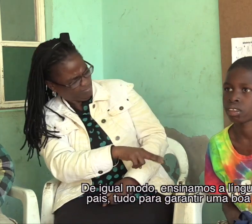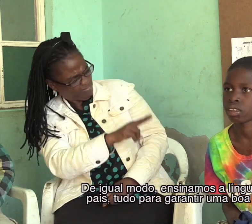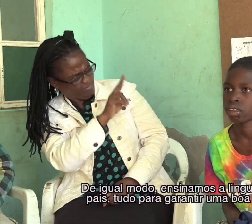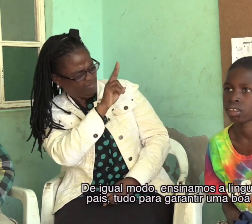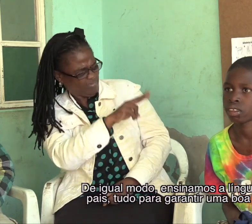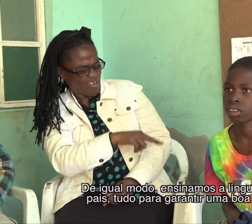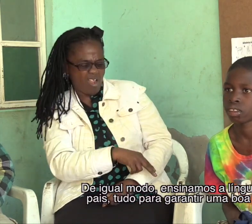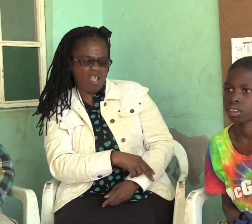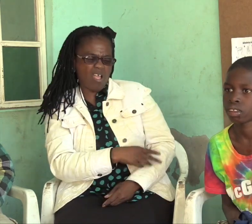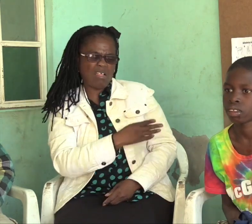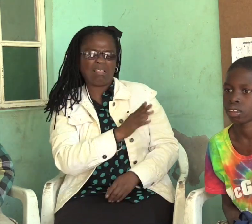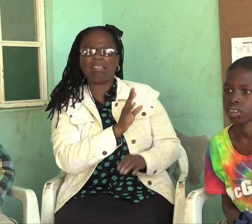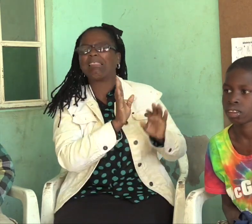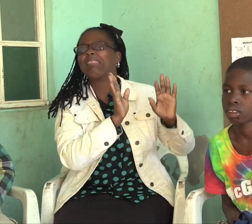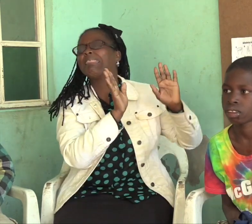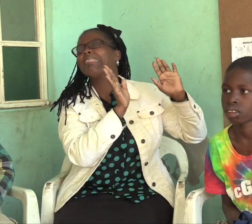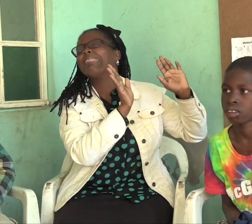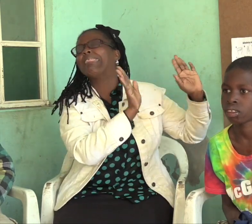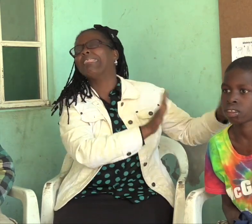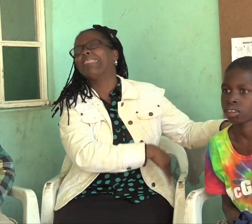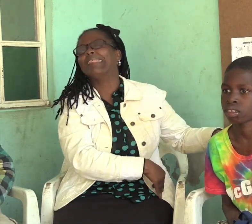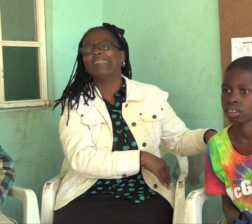uma boa comum